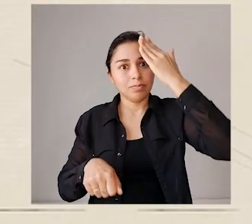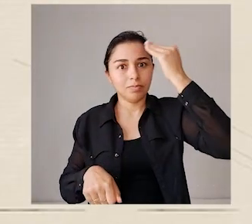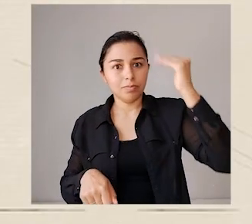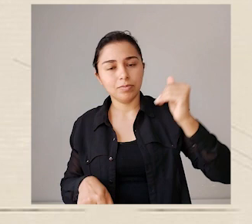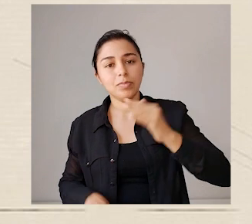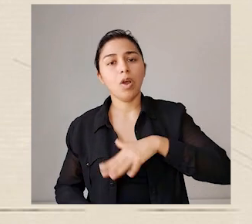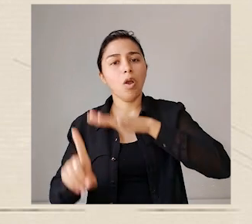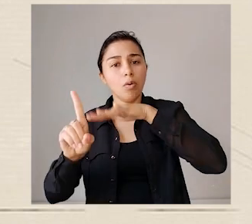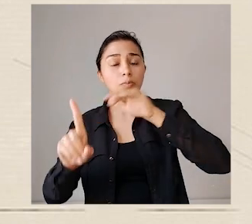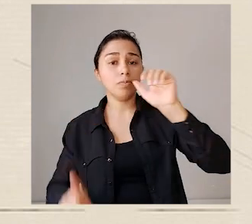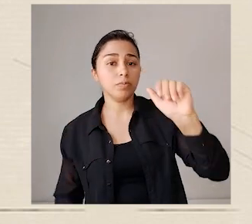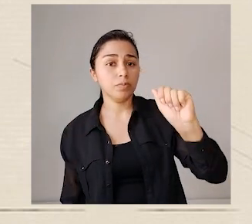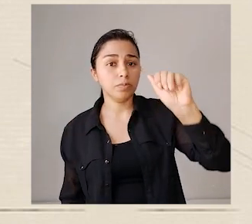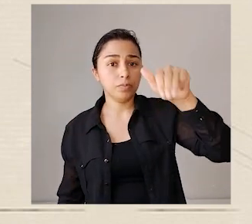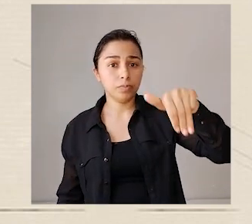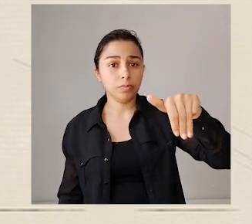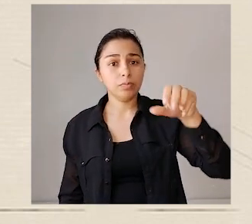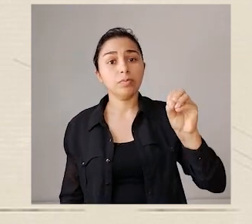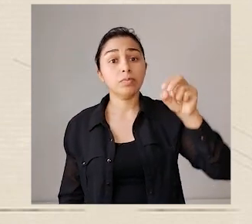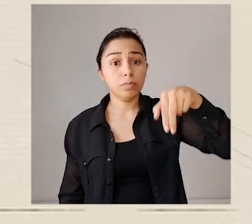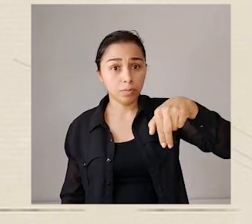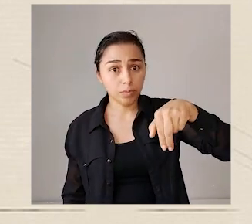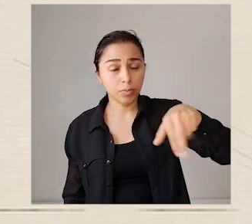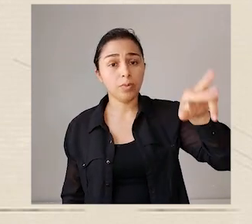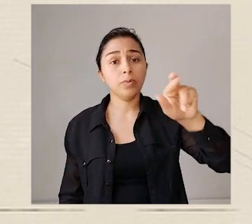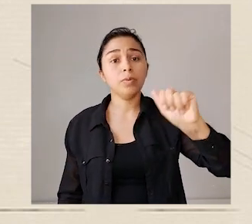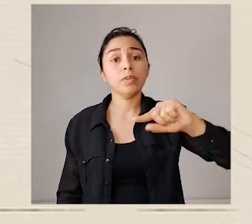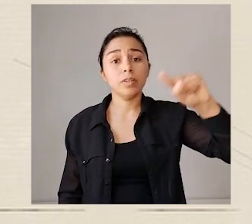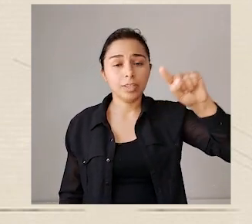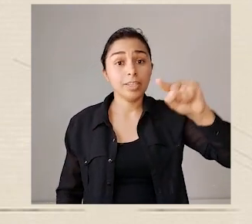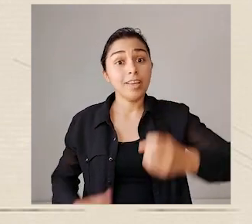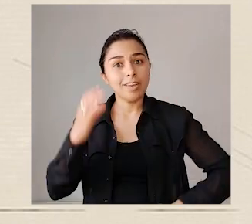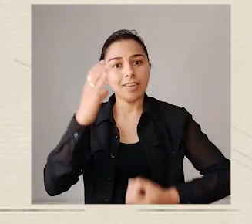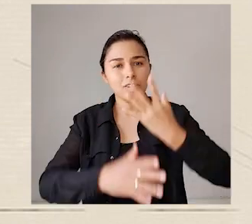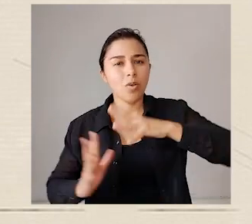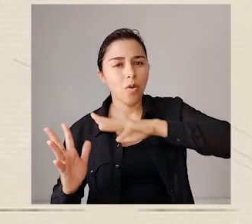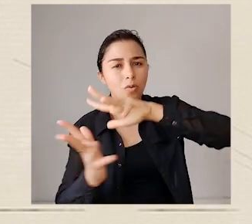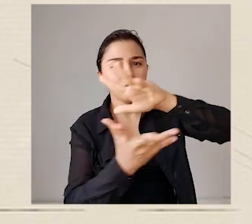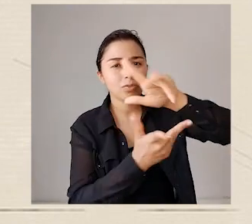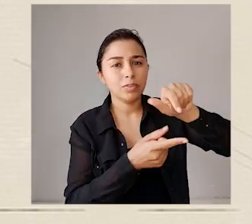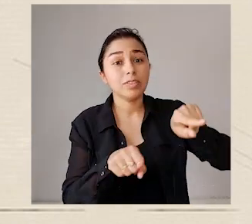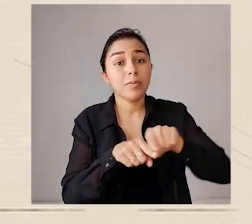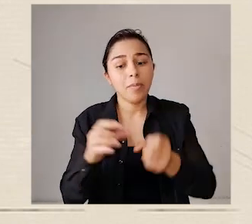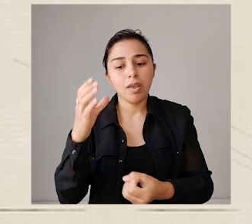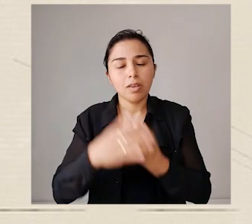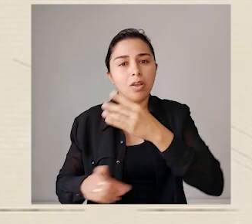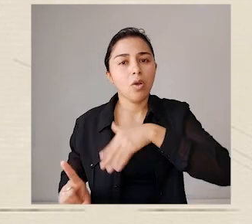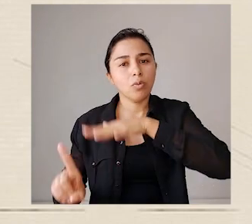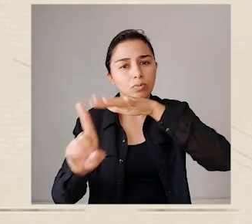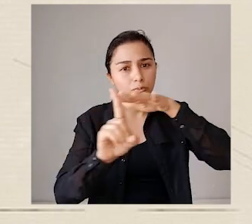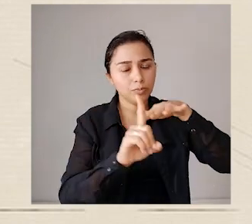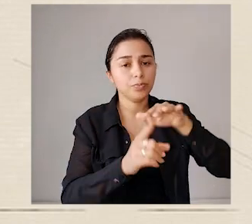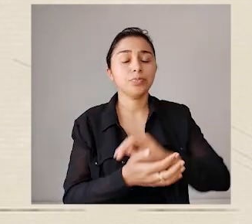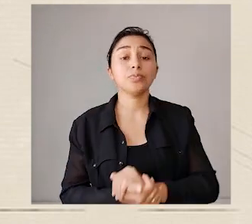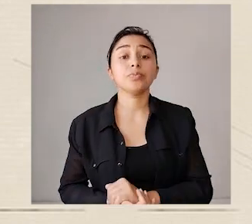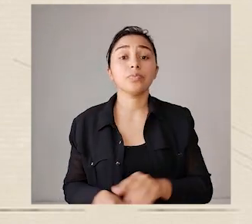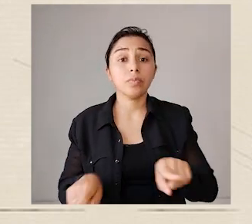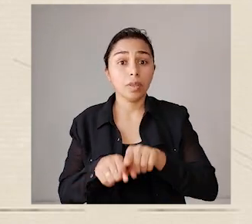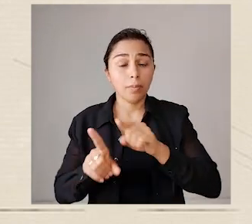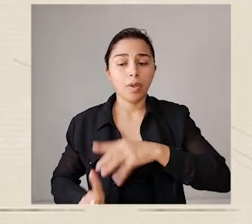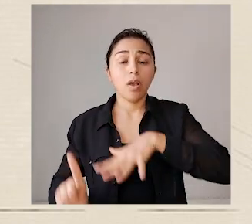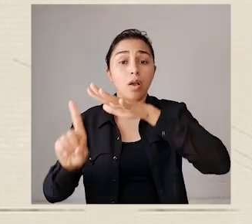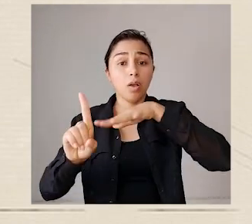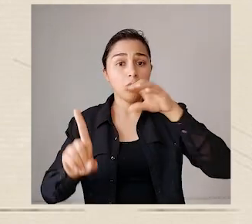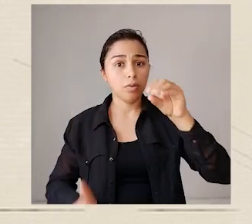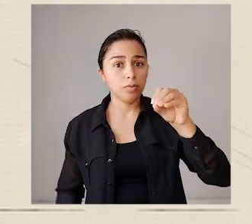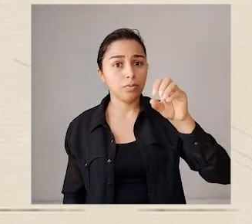conhecidos eram Amon-Ra, criador do universo e de todos os deuses, Osíris, Deus